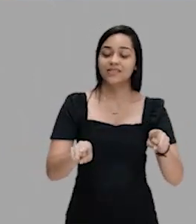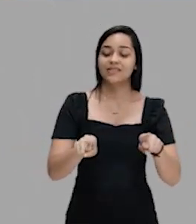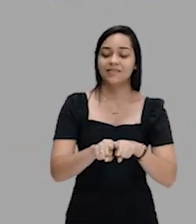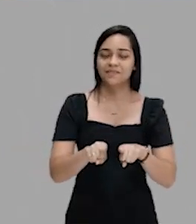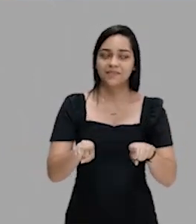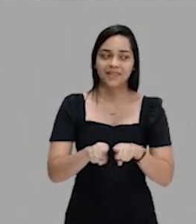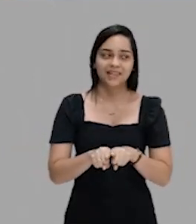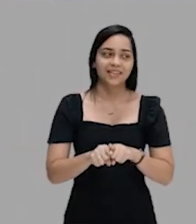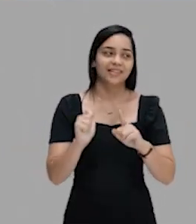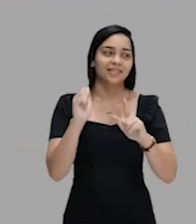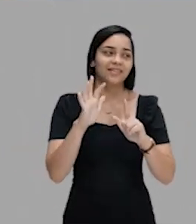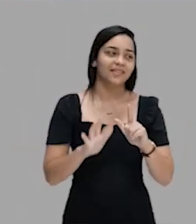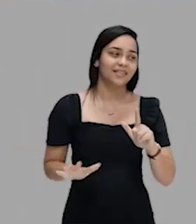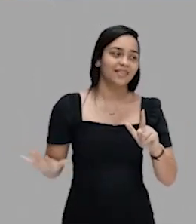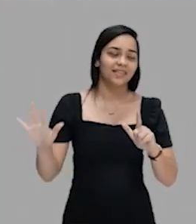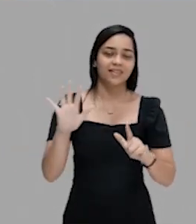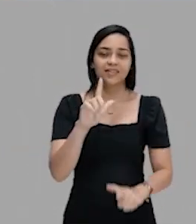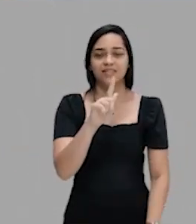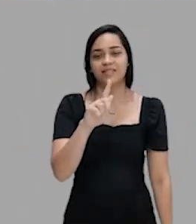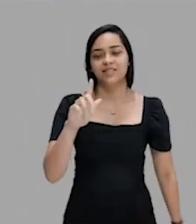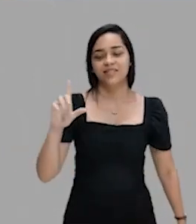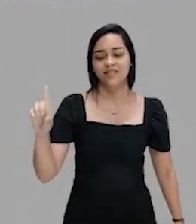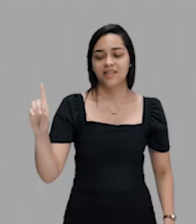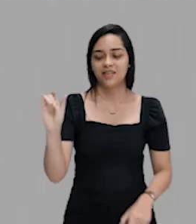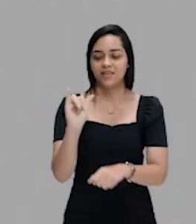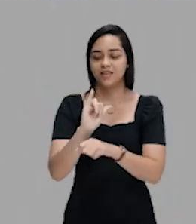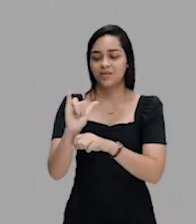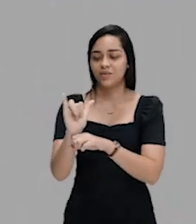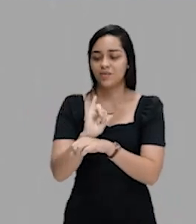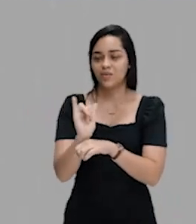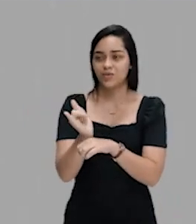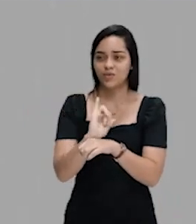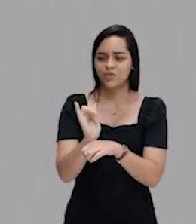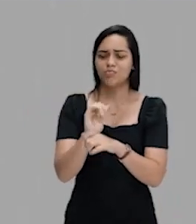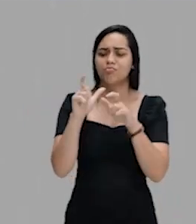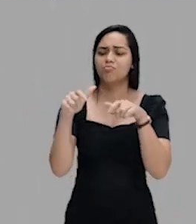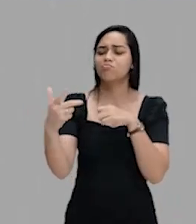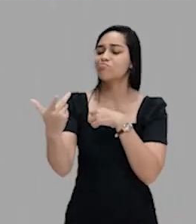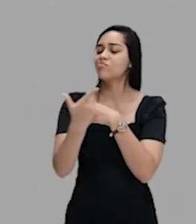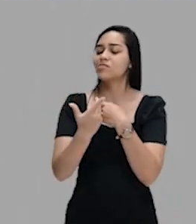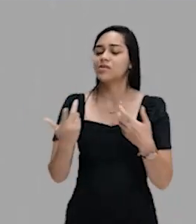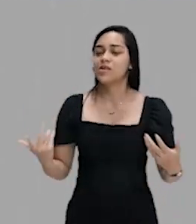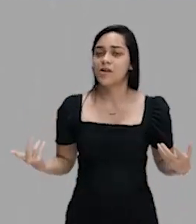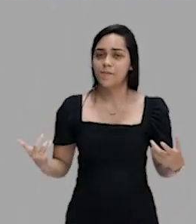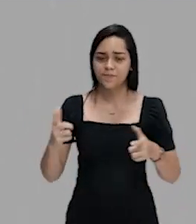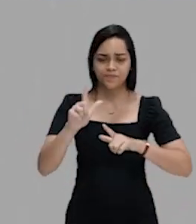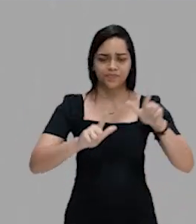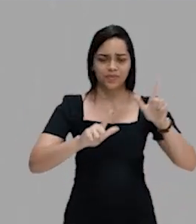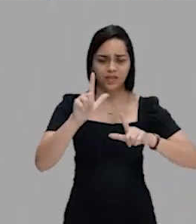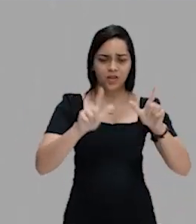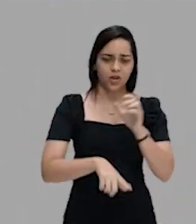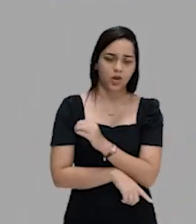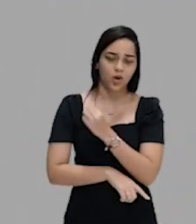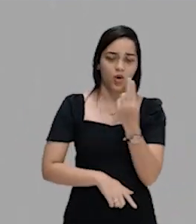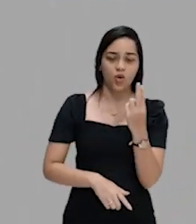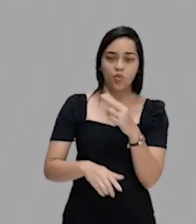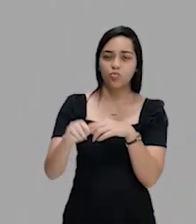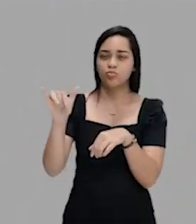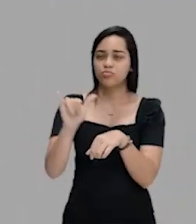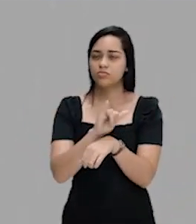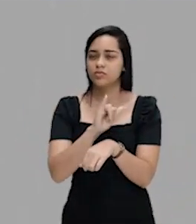é na plataforma Gonçalves Dias no YouTube você está me assistindo Por onde pela TV educação ou pela plataforma